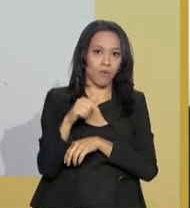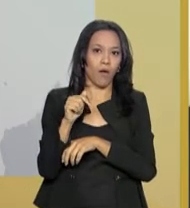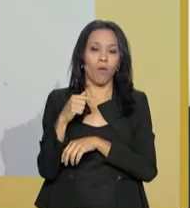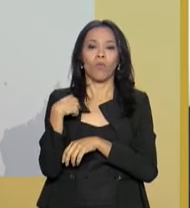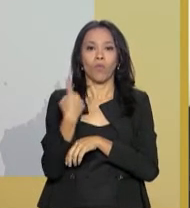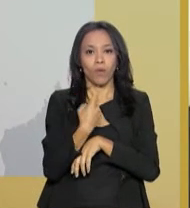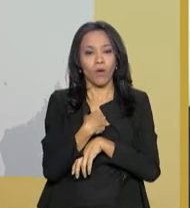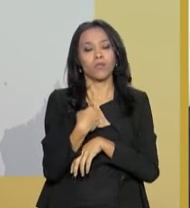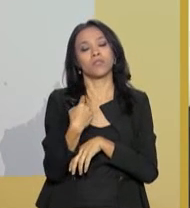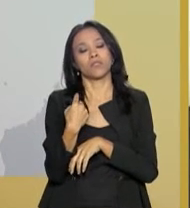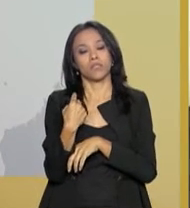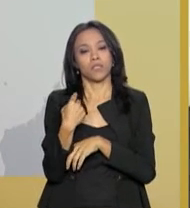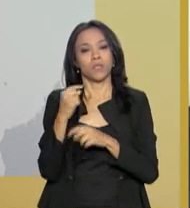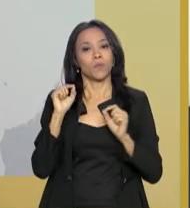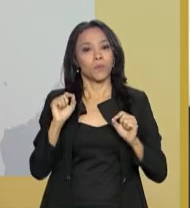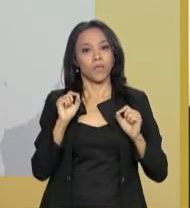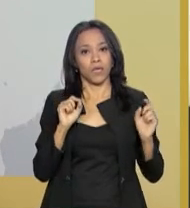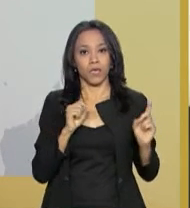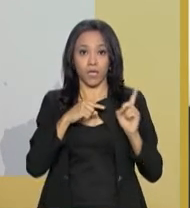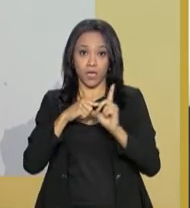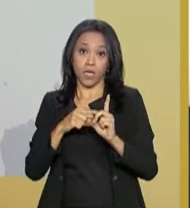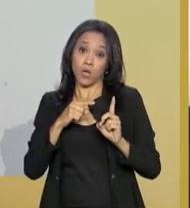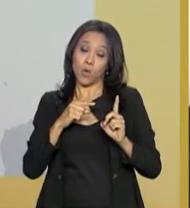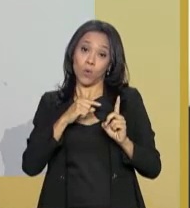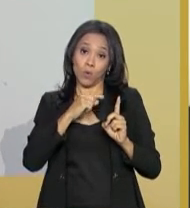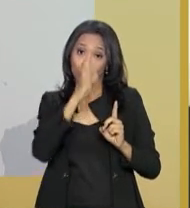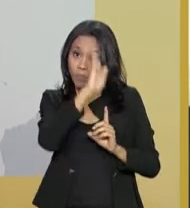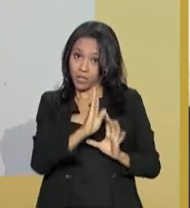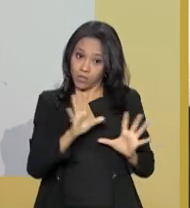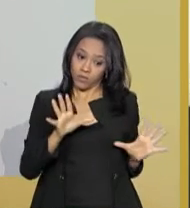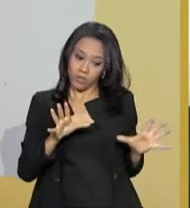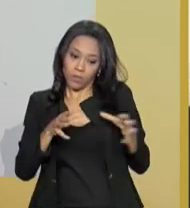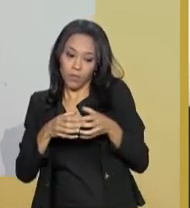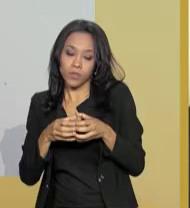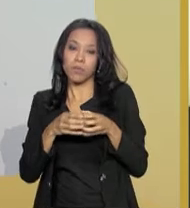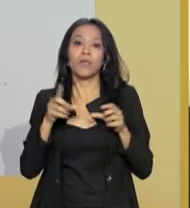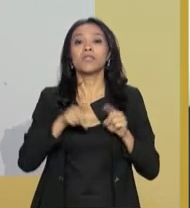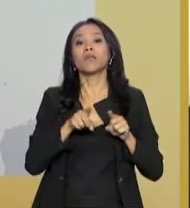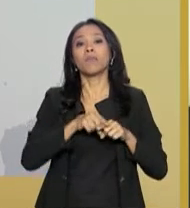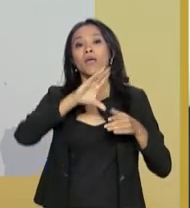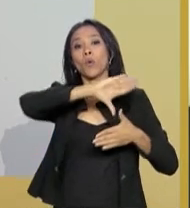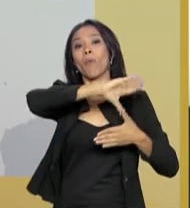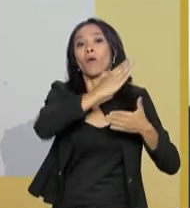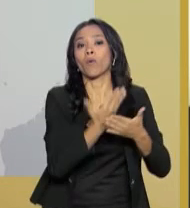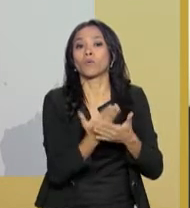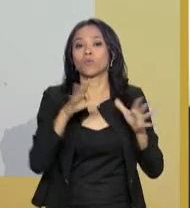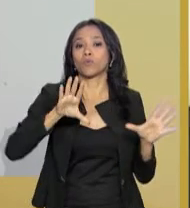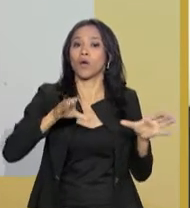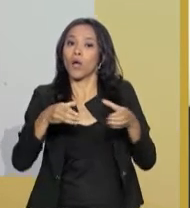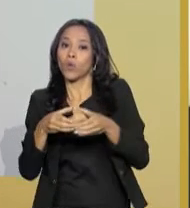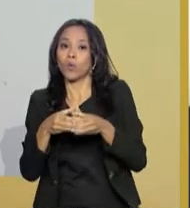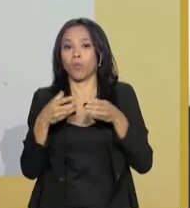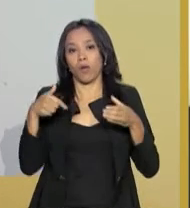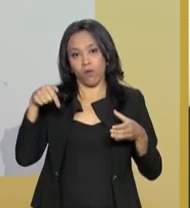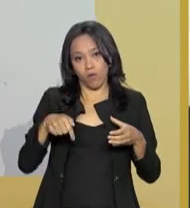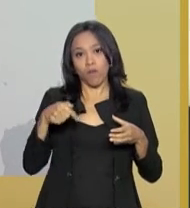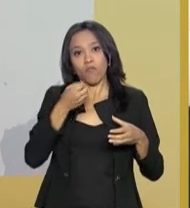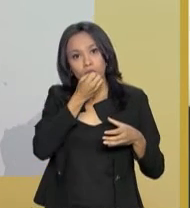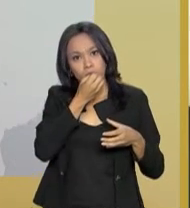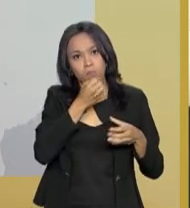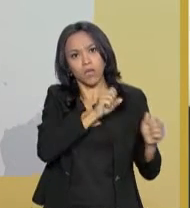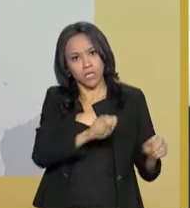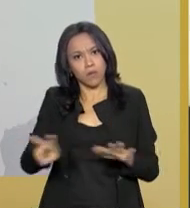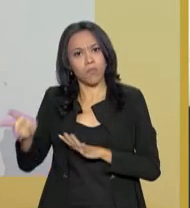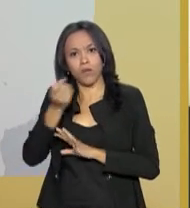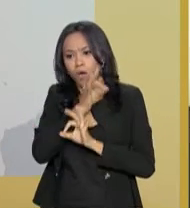de uma maior aproximação do Brasil com a ASEAN e também do Mercosul com a ASEAN. Então foi uma primeira semana muito produtiva,